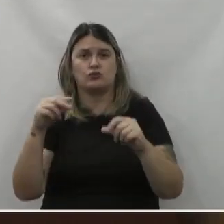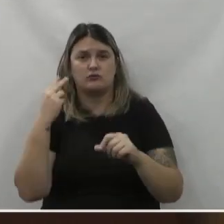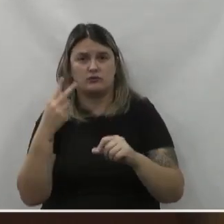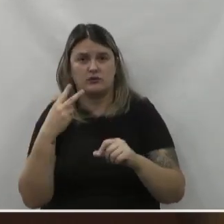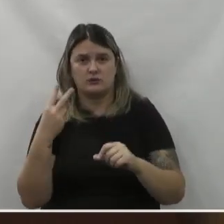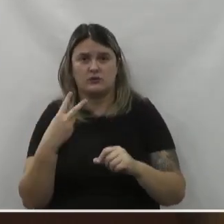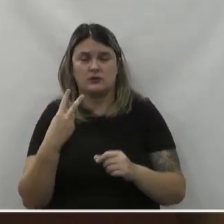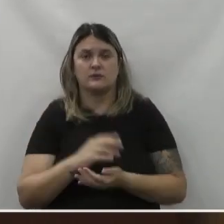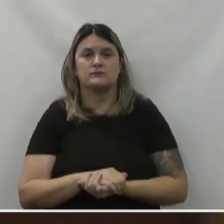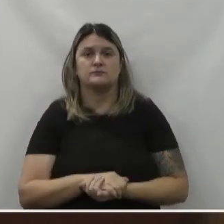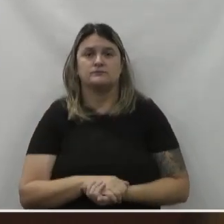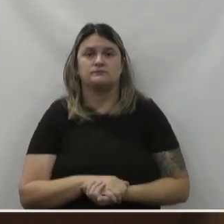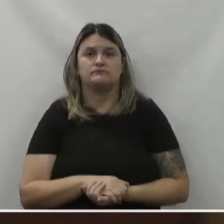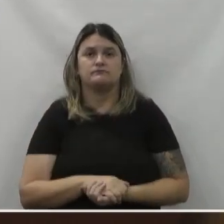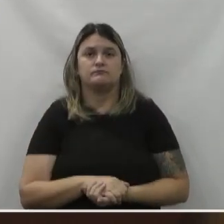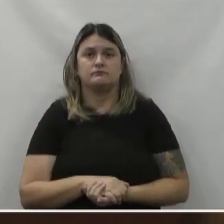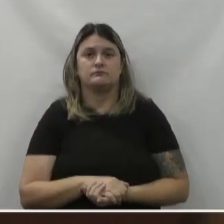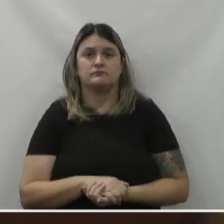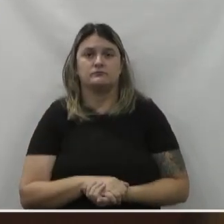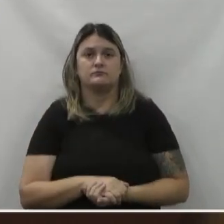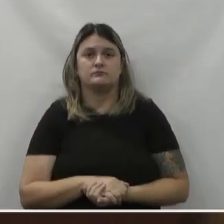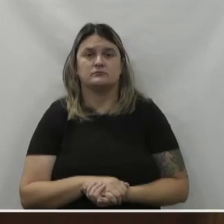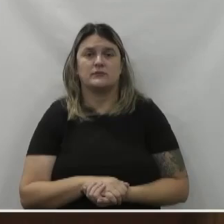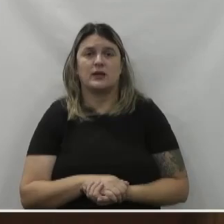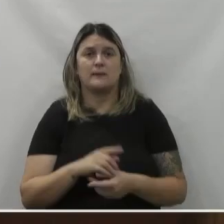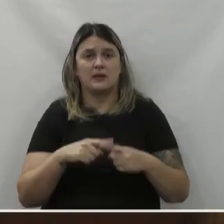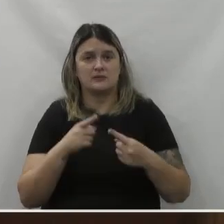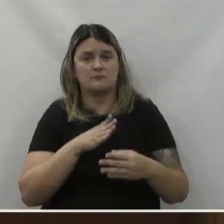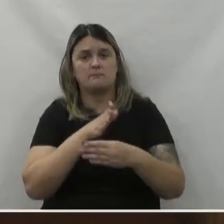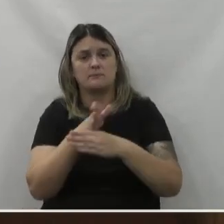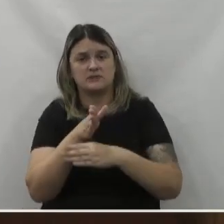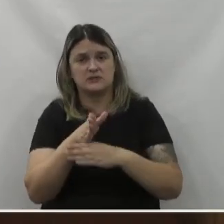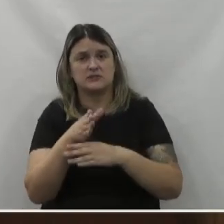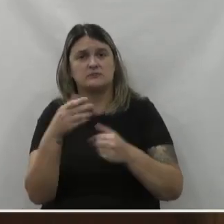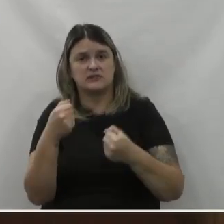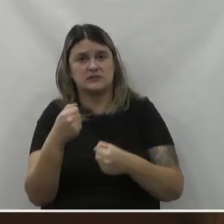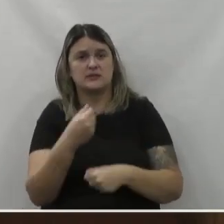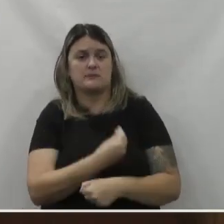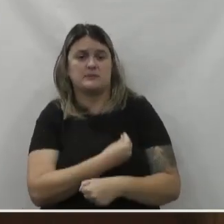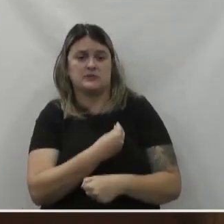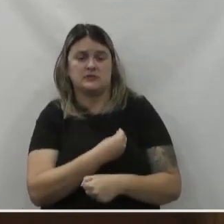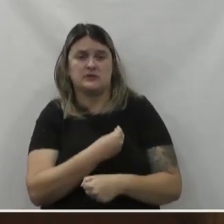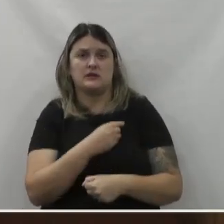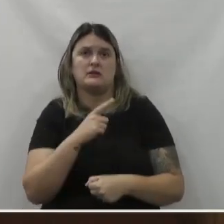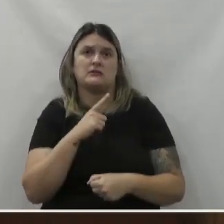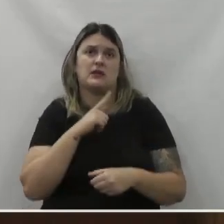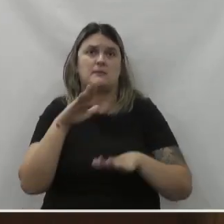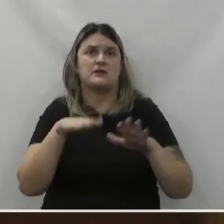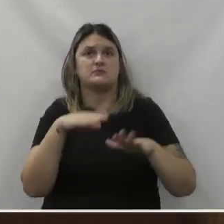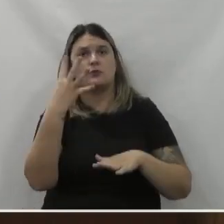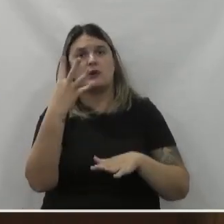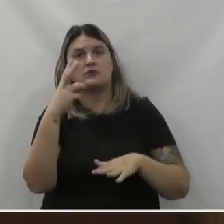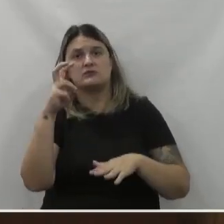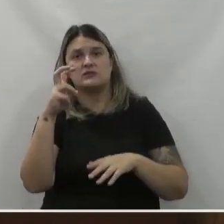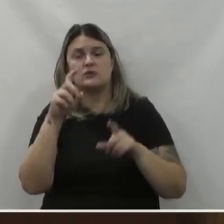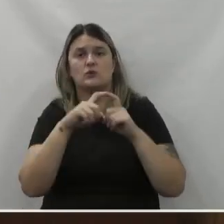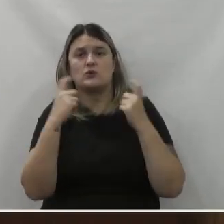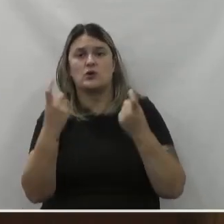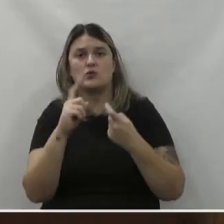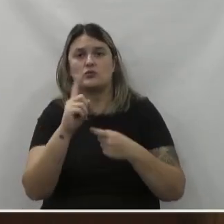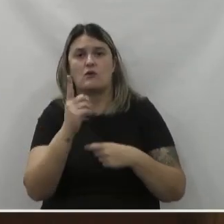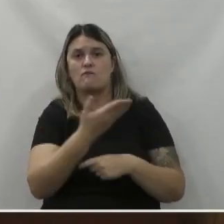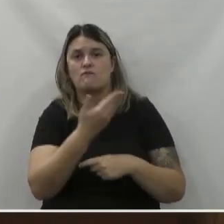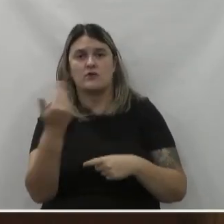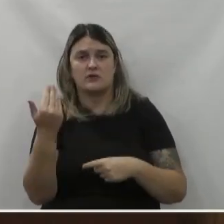vereadora. Então eu não quis, né? Mas participe, seja mais presente. Tem acho que 4 ou 5 reuniões das comissões que você não aparece,